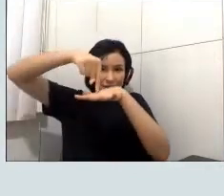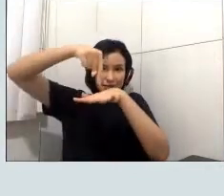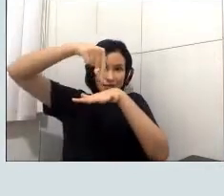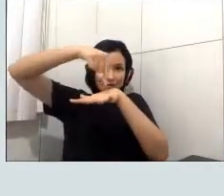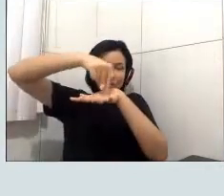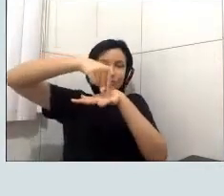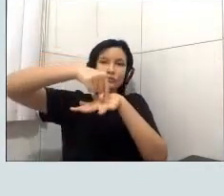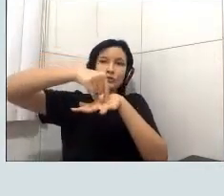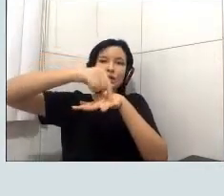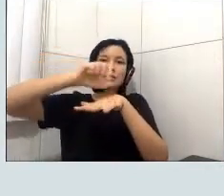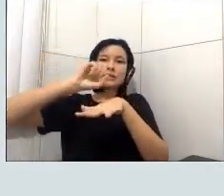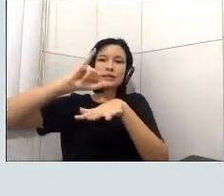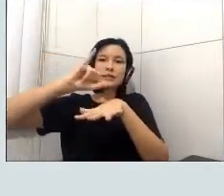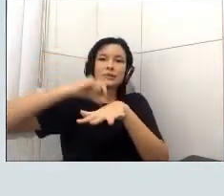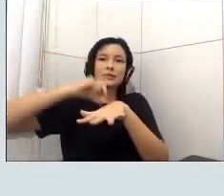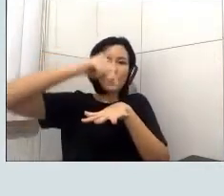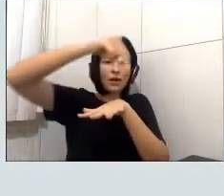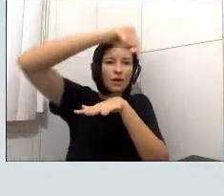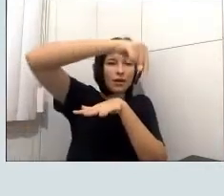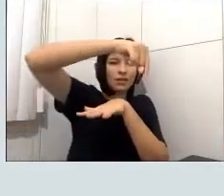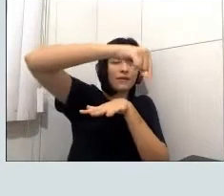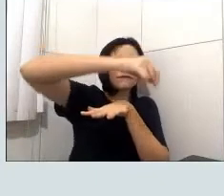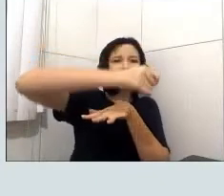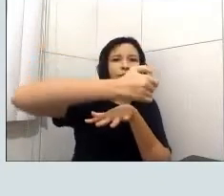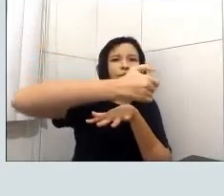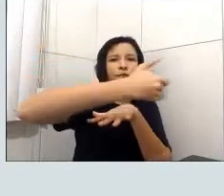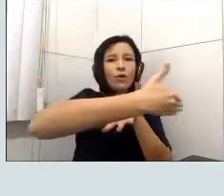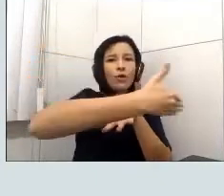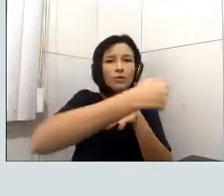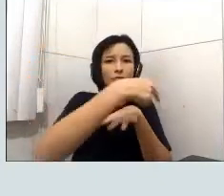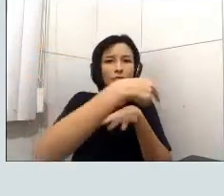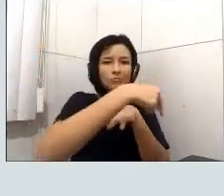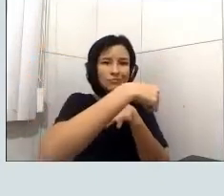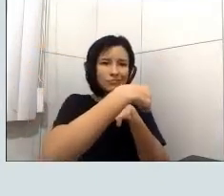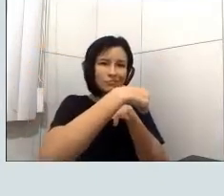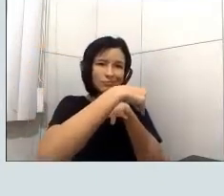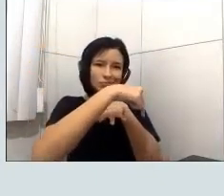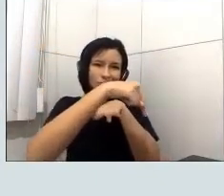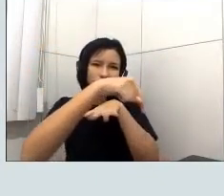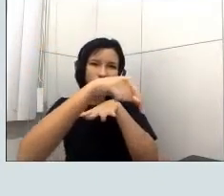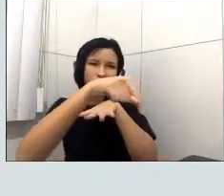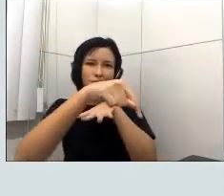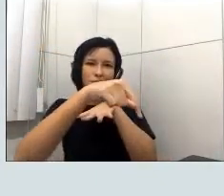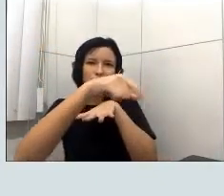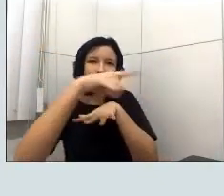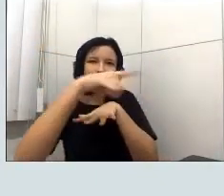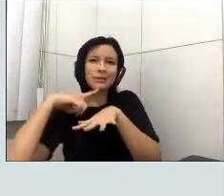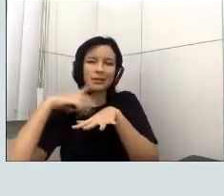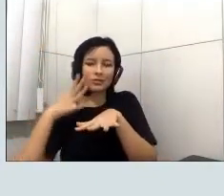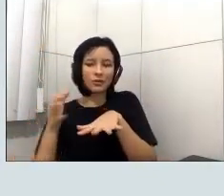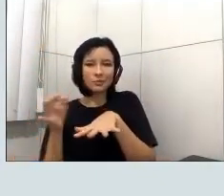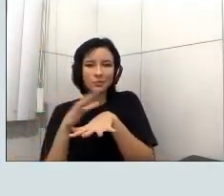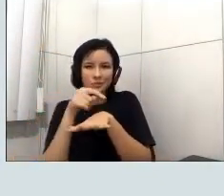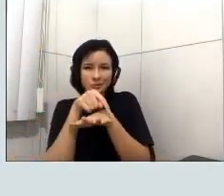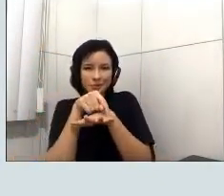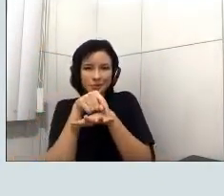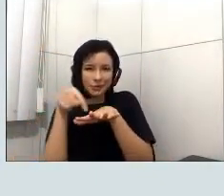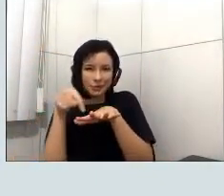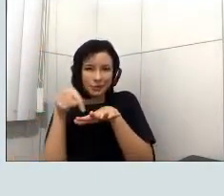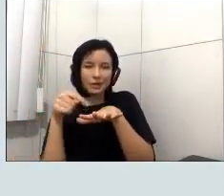do plano tem uma reta que está dentro do plano que é